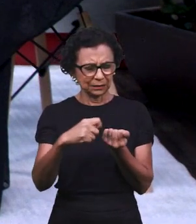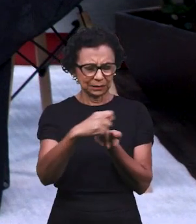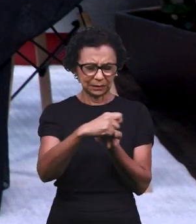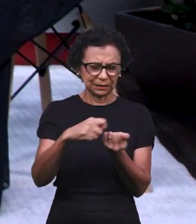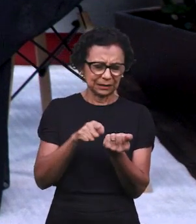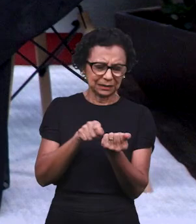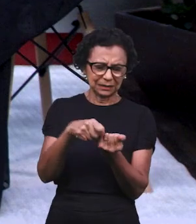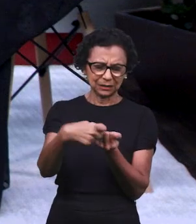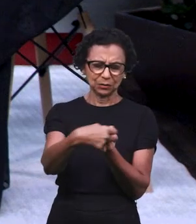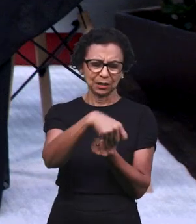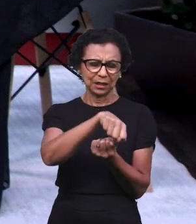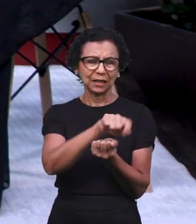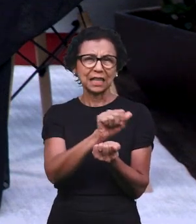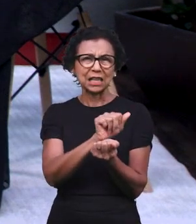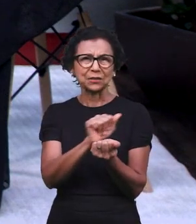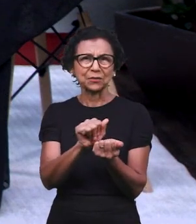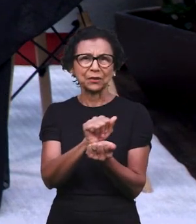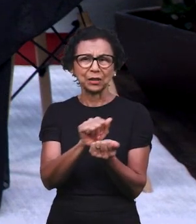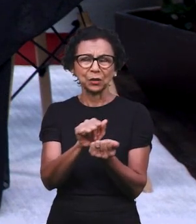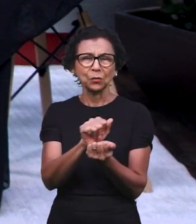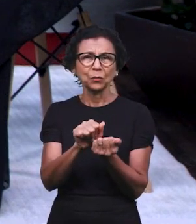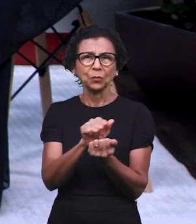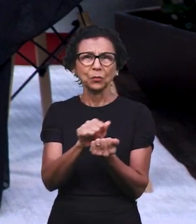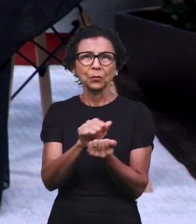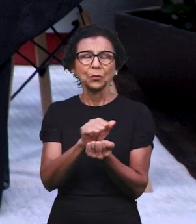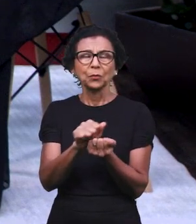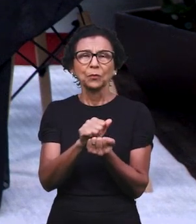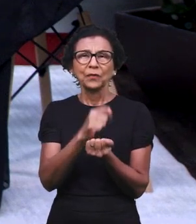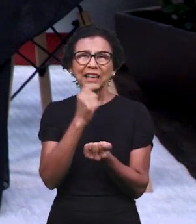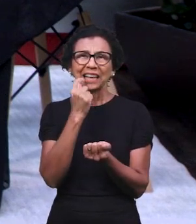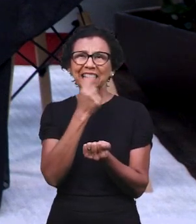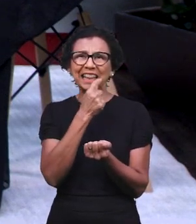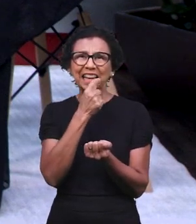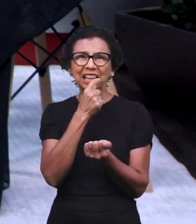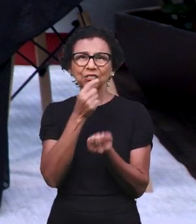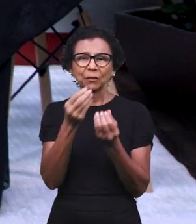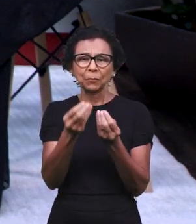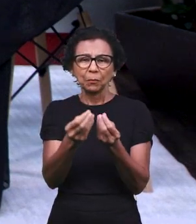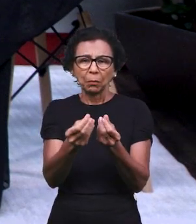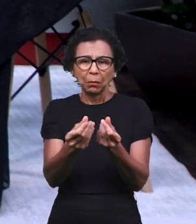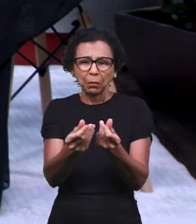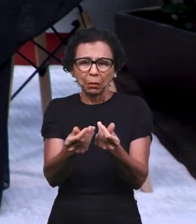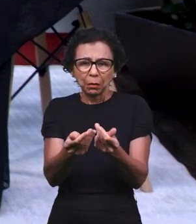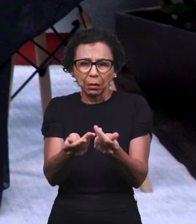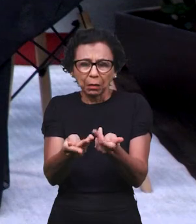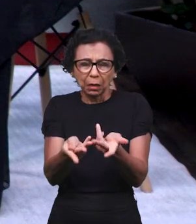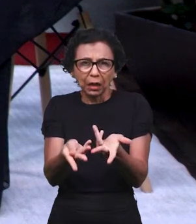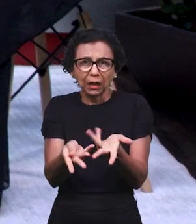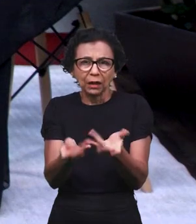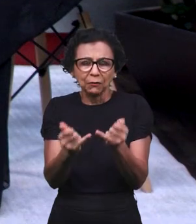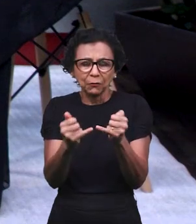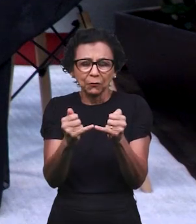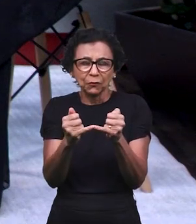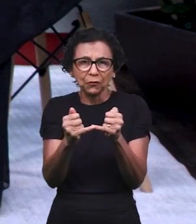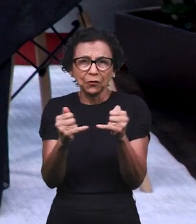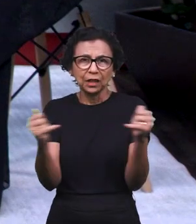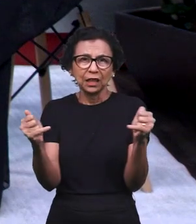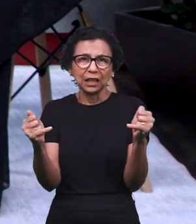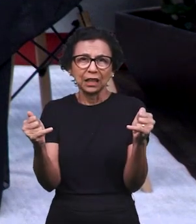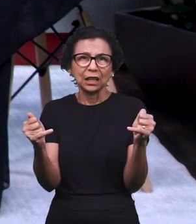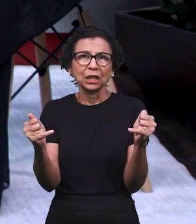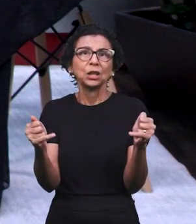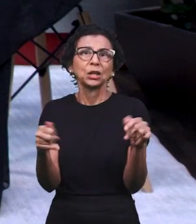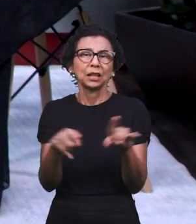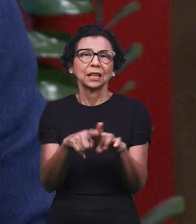desgastando o esmalte dental natural, e isso não volta. O bicarbonato também faz isso, né? Que tem as diquinhas da internet aí.